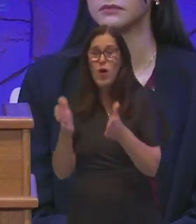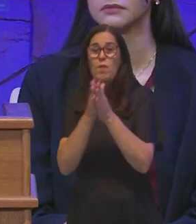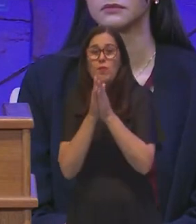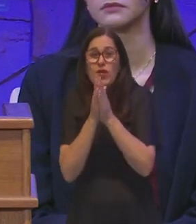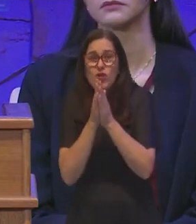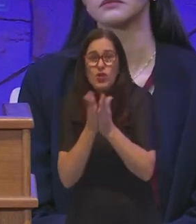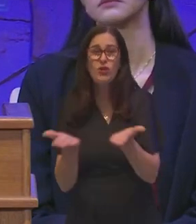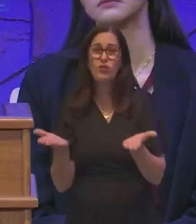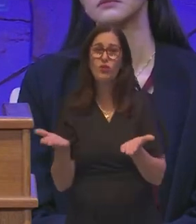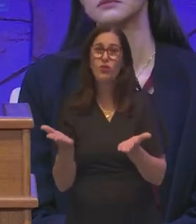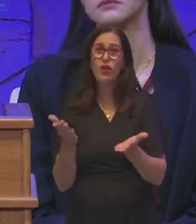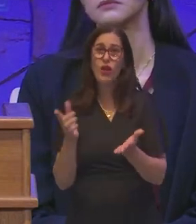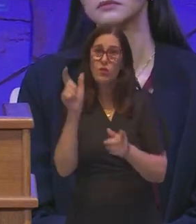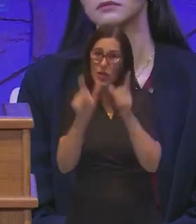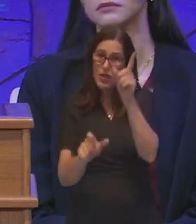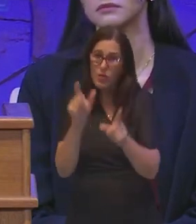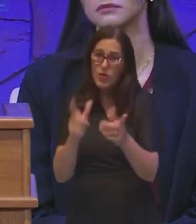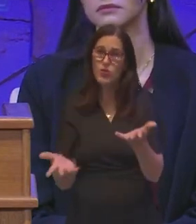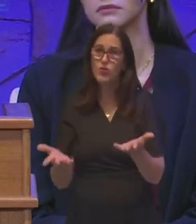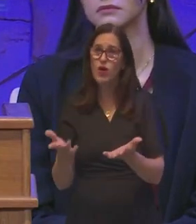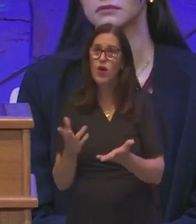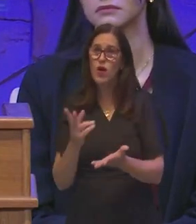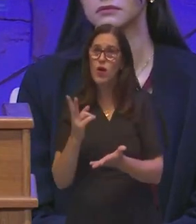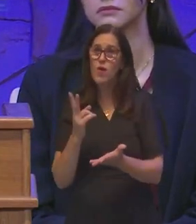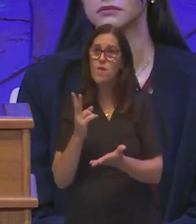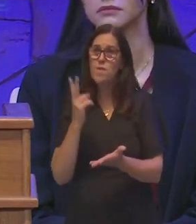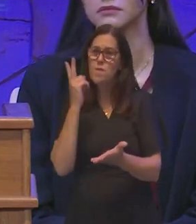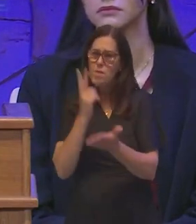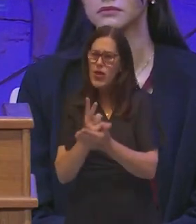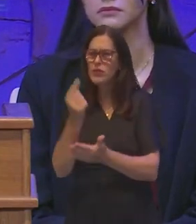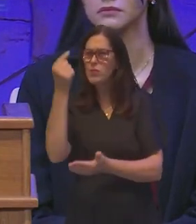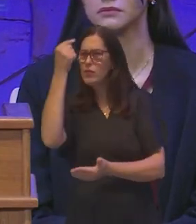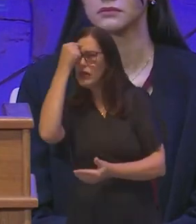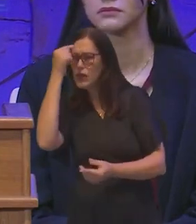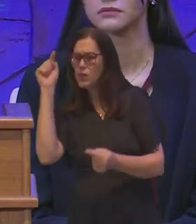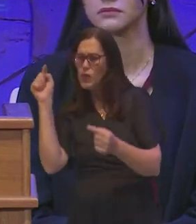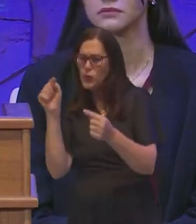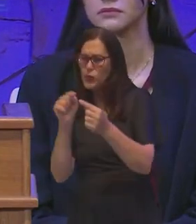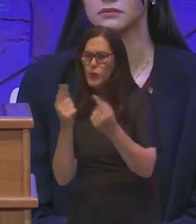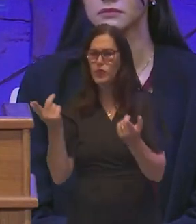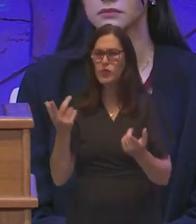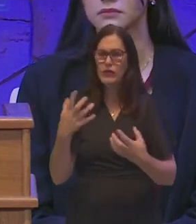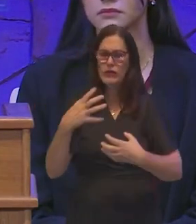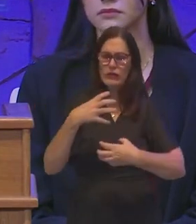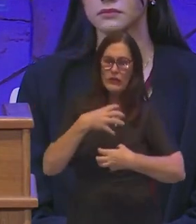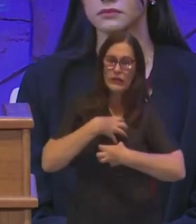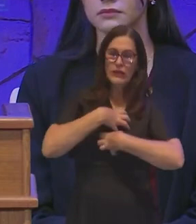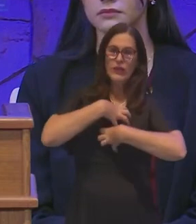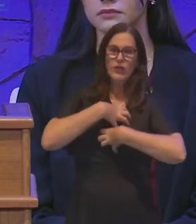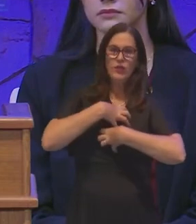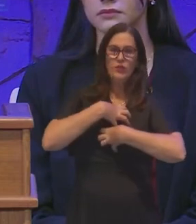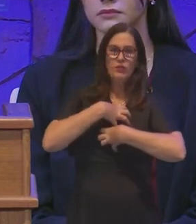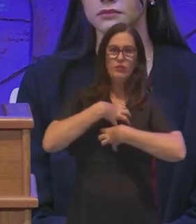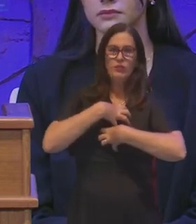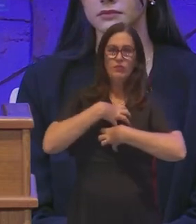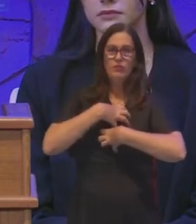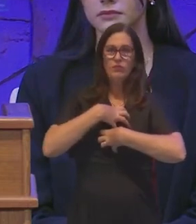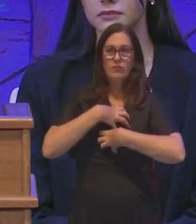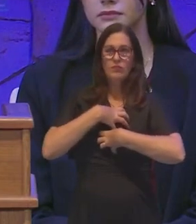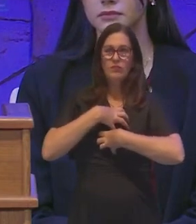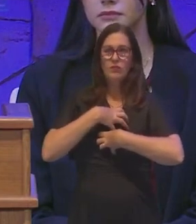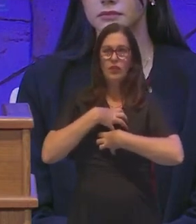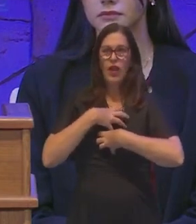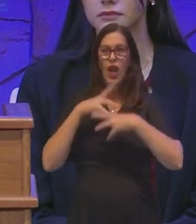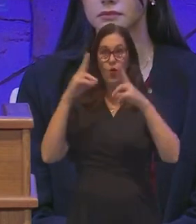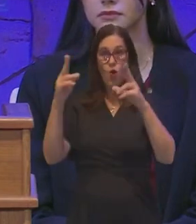para que eles tivessem o mesmo pensamento, o mesmo sentimento também que havia em